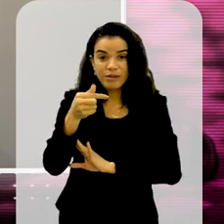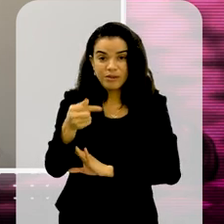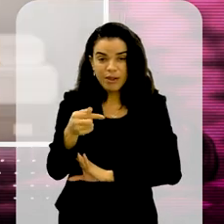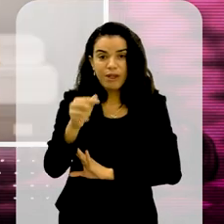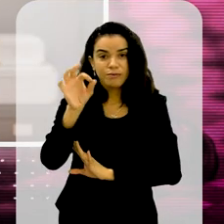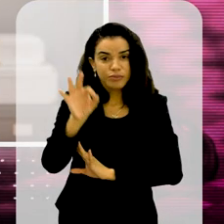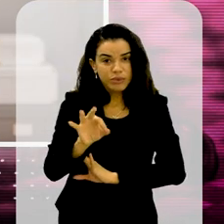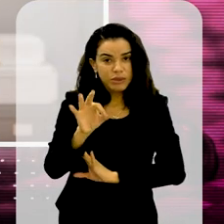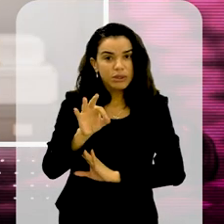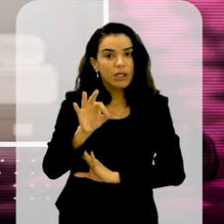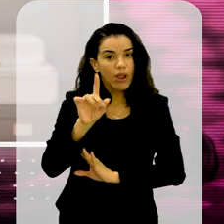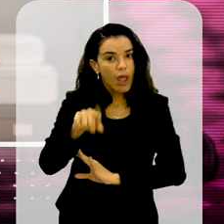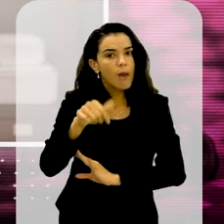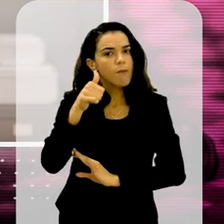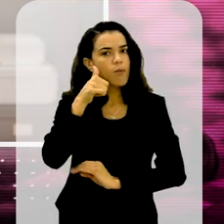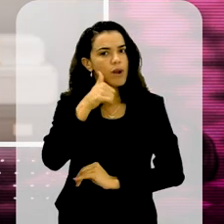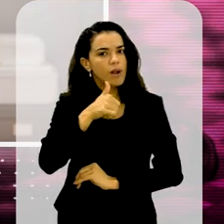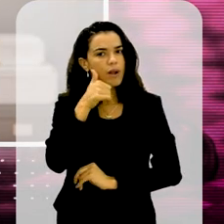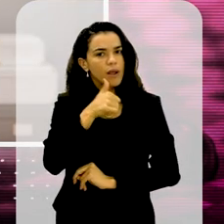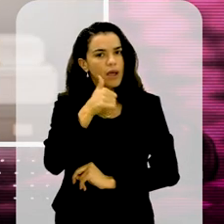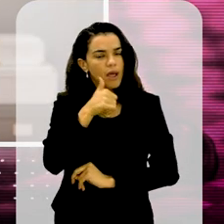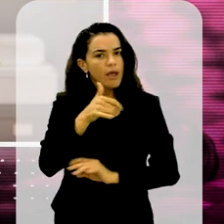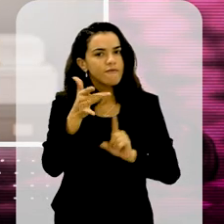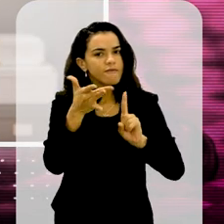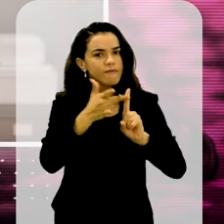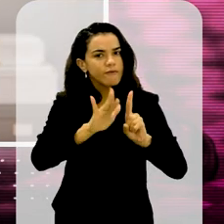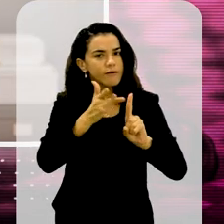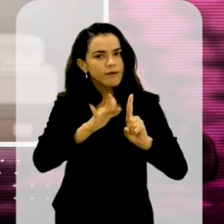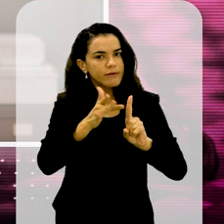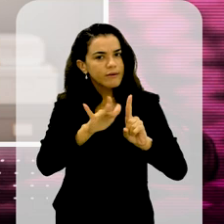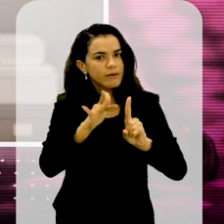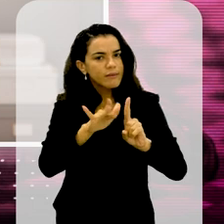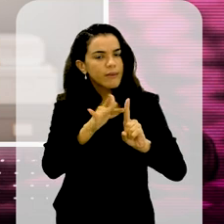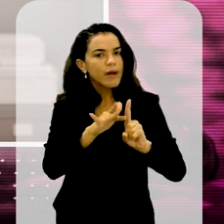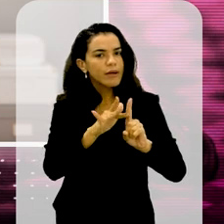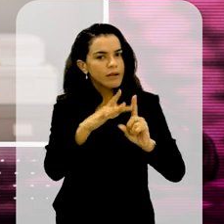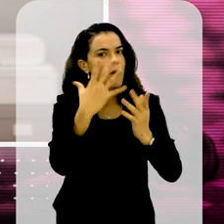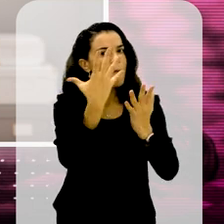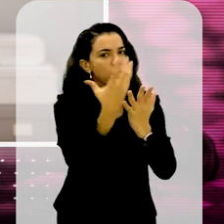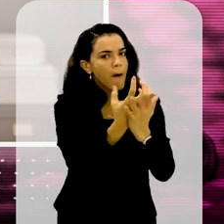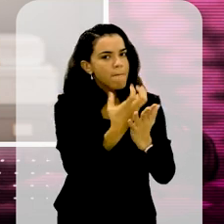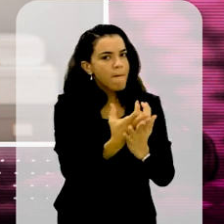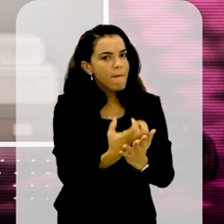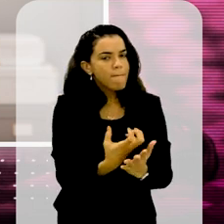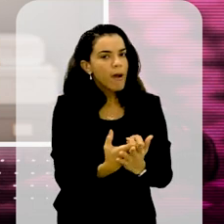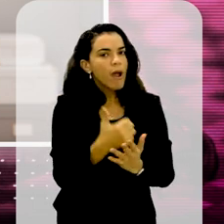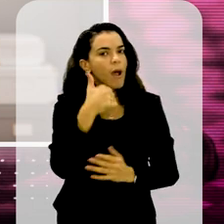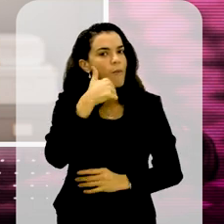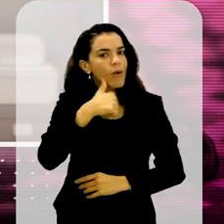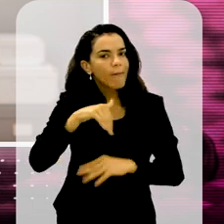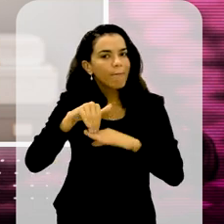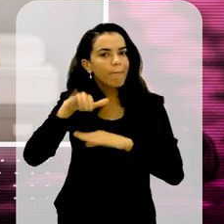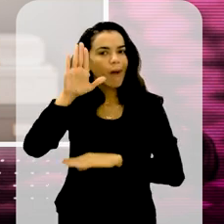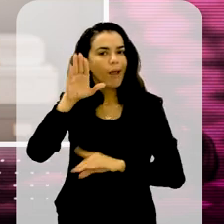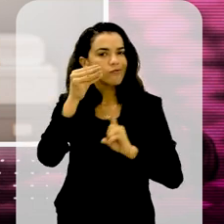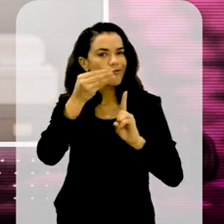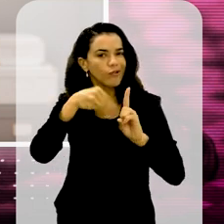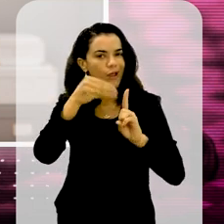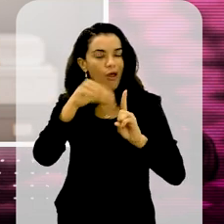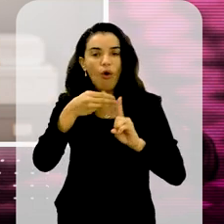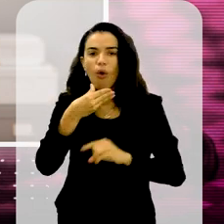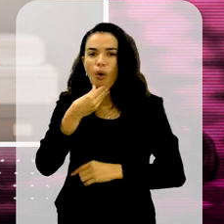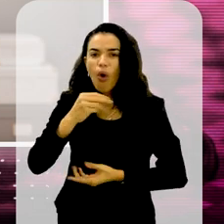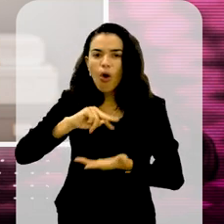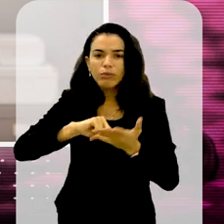85,7% são de mulheres, né? Então, os dados mostram que as mulheres, elas estão mais vulneráveis. Já os homens,